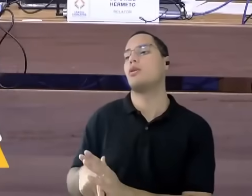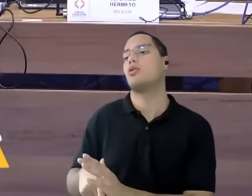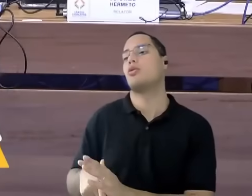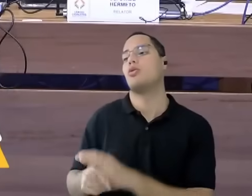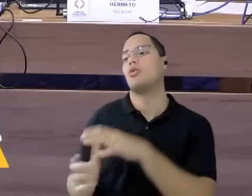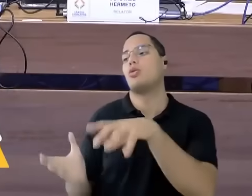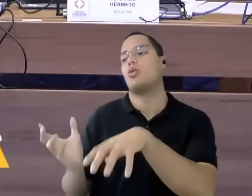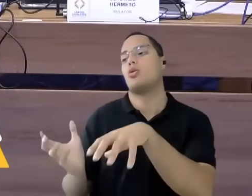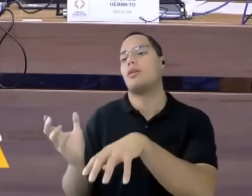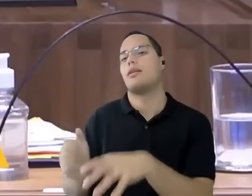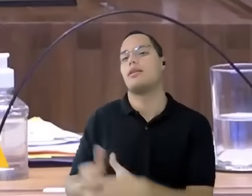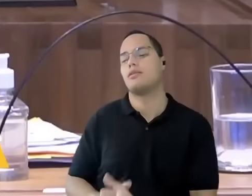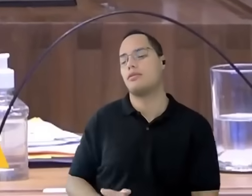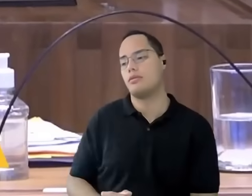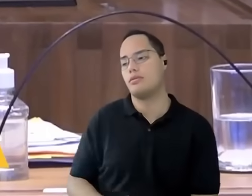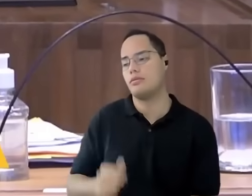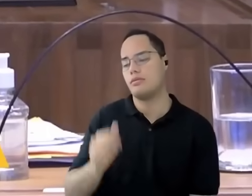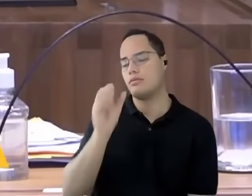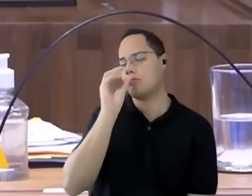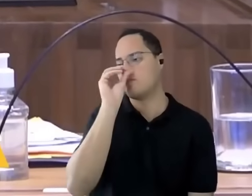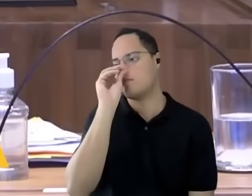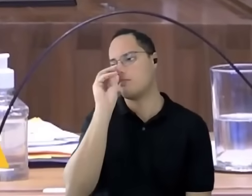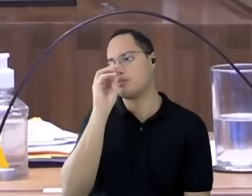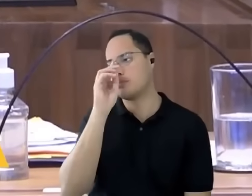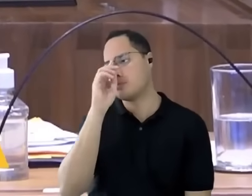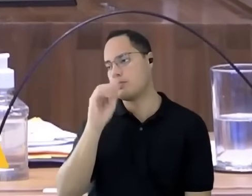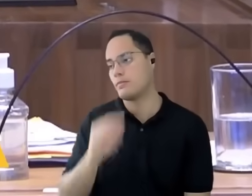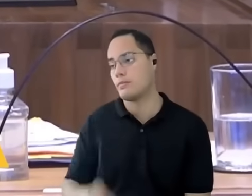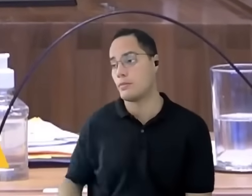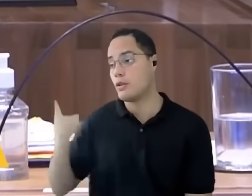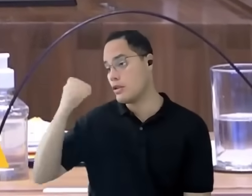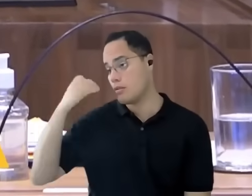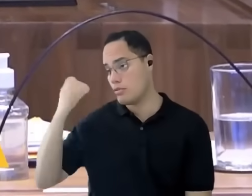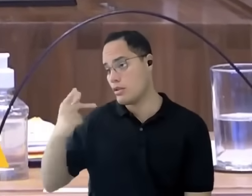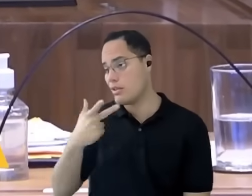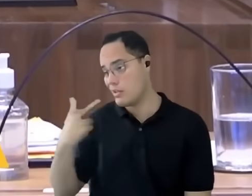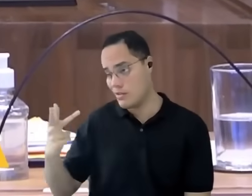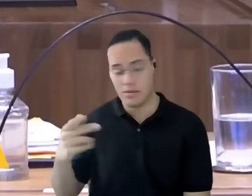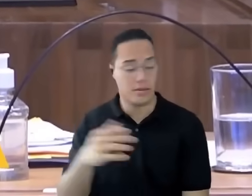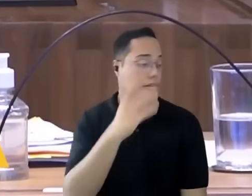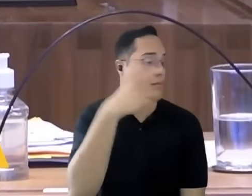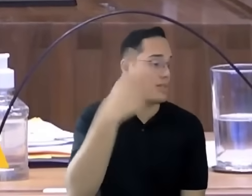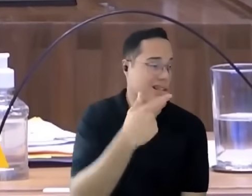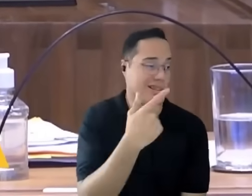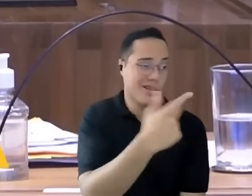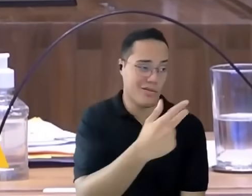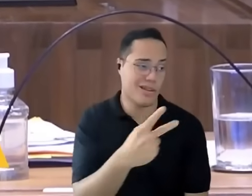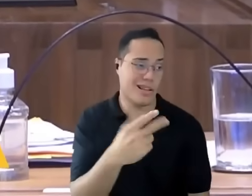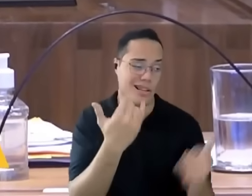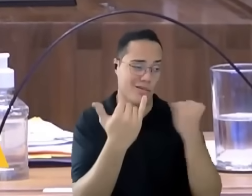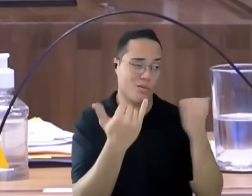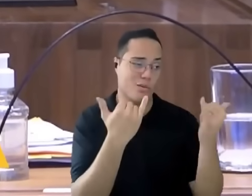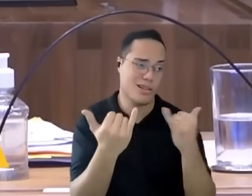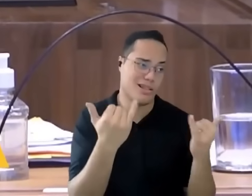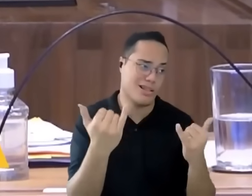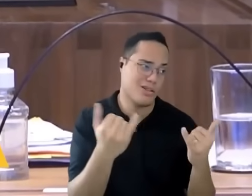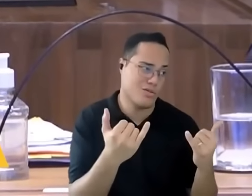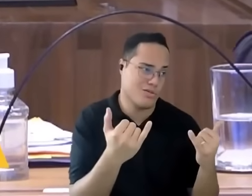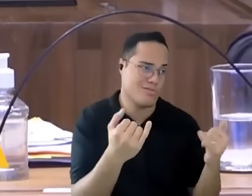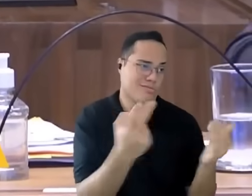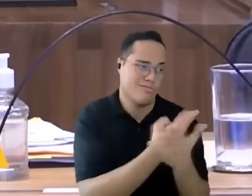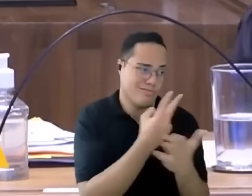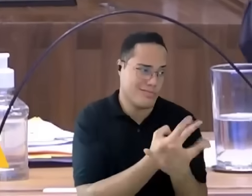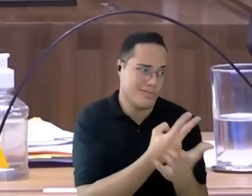Deputado Já botei com o senhor da quebra do fluxo de informação certo eu não tive acesso e nem